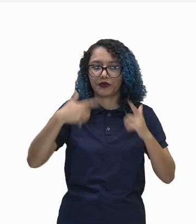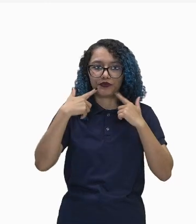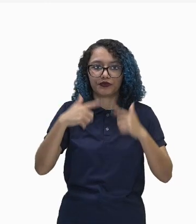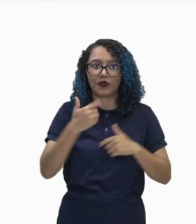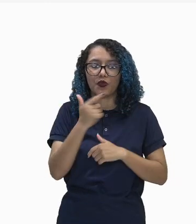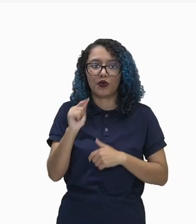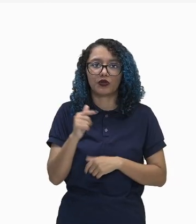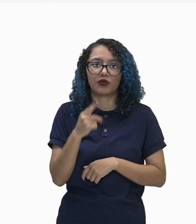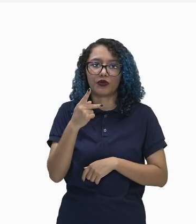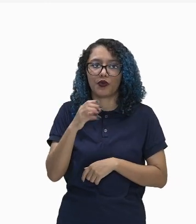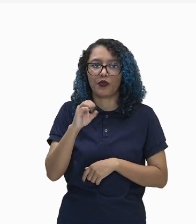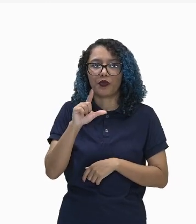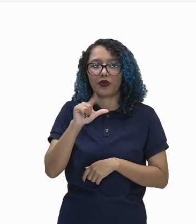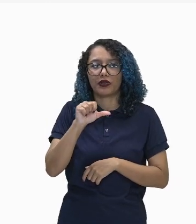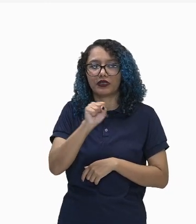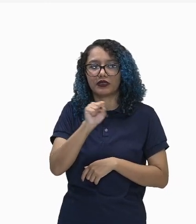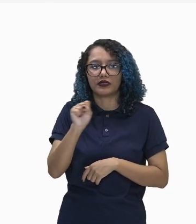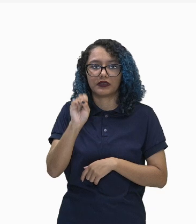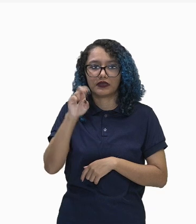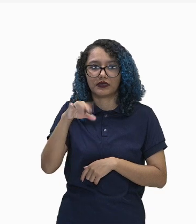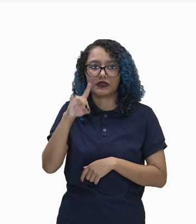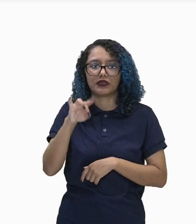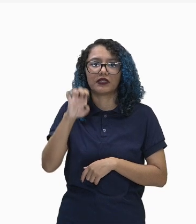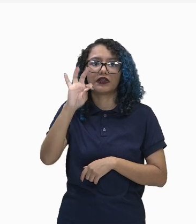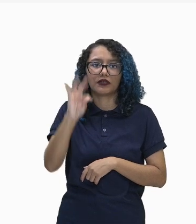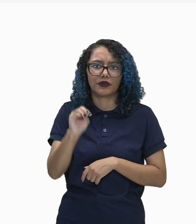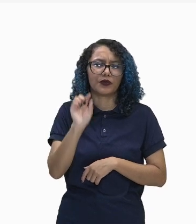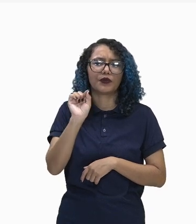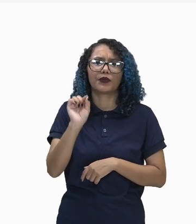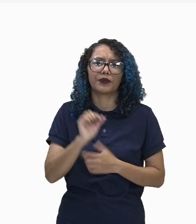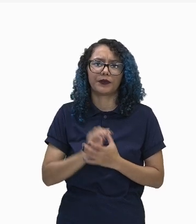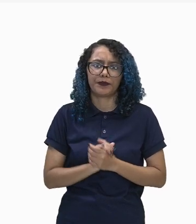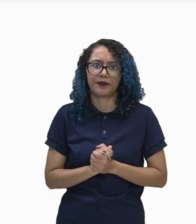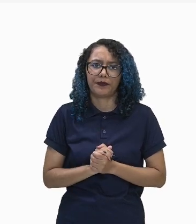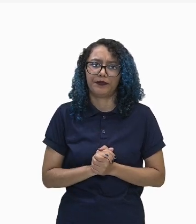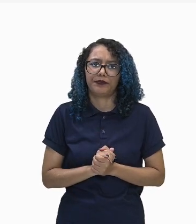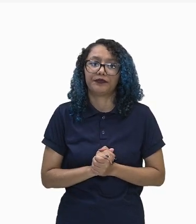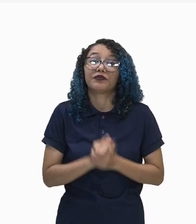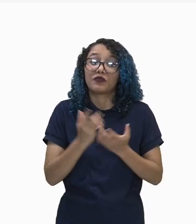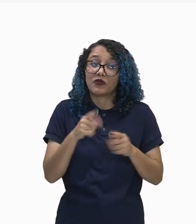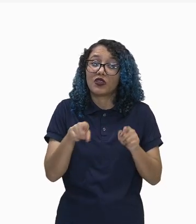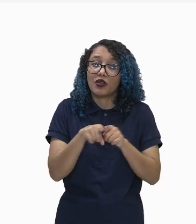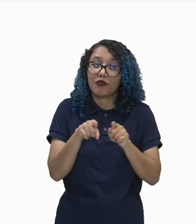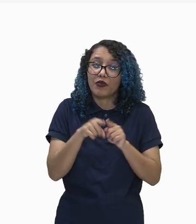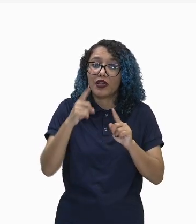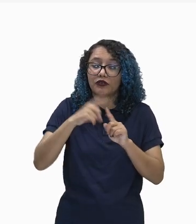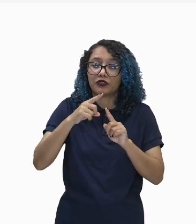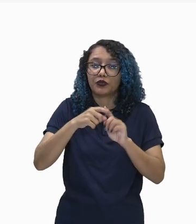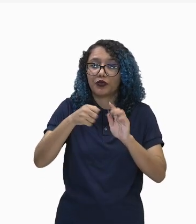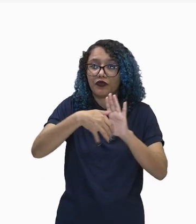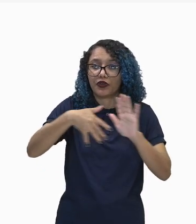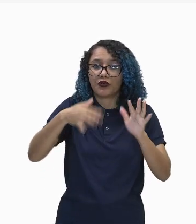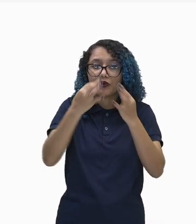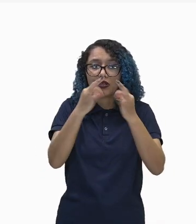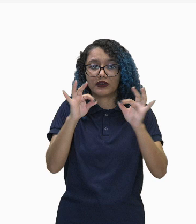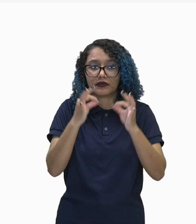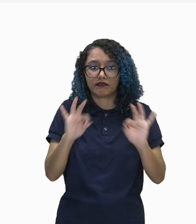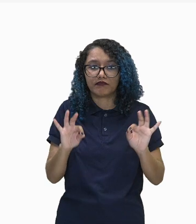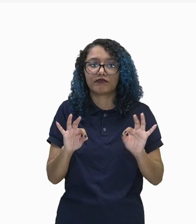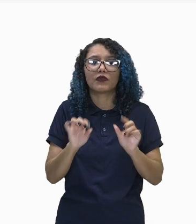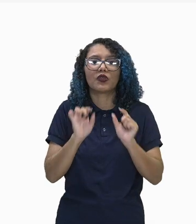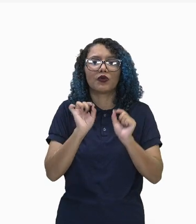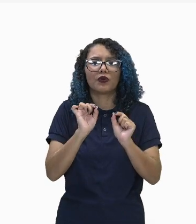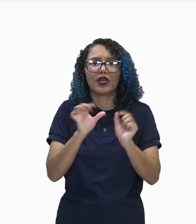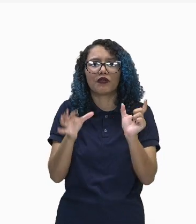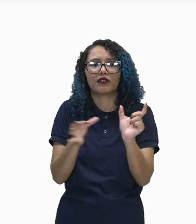Polissíndeto é a figura de sintaxe caracterizada pela repetição de